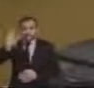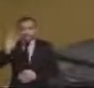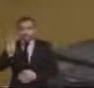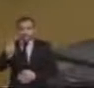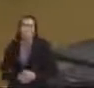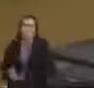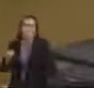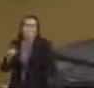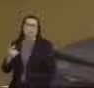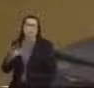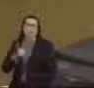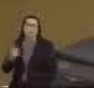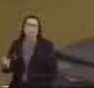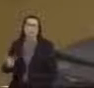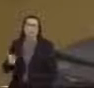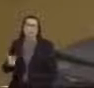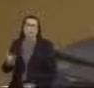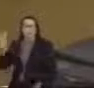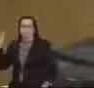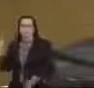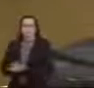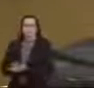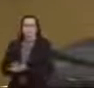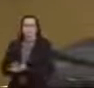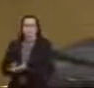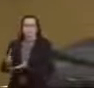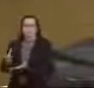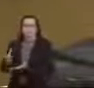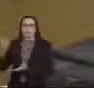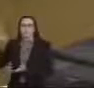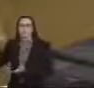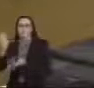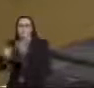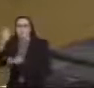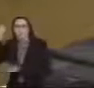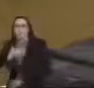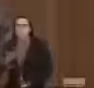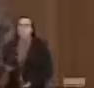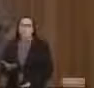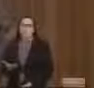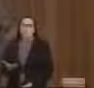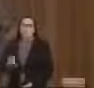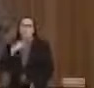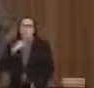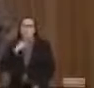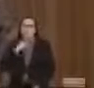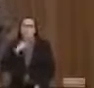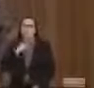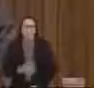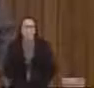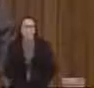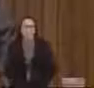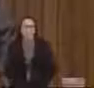serem preservadas. Então tem que ter, além da coerência, o respeito a esses procedimentos. Muito obrigado, deputado Fábio Braga. Deputado